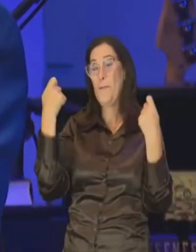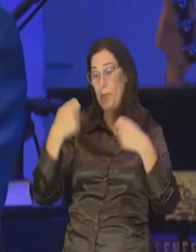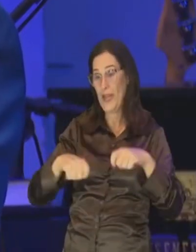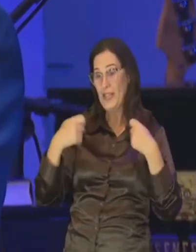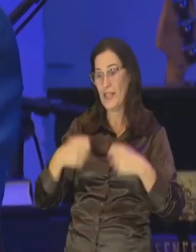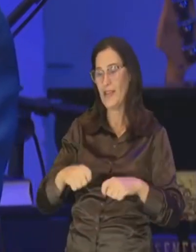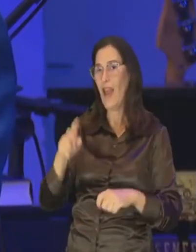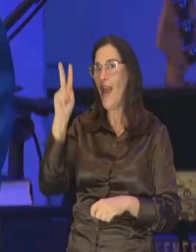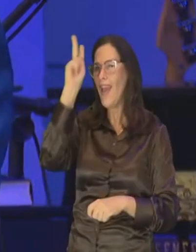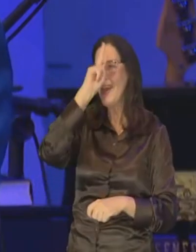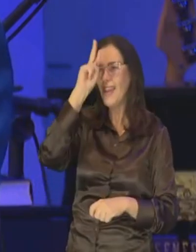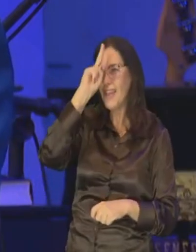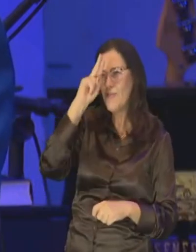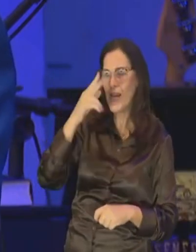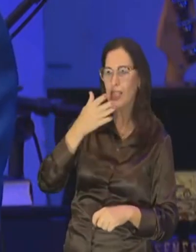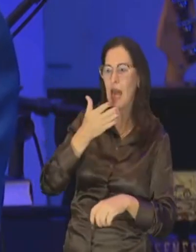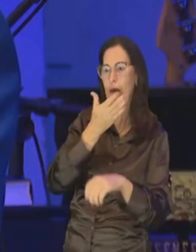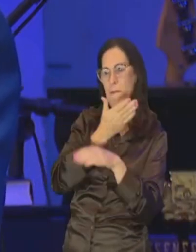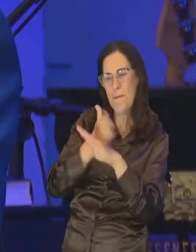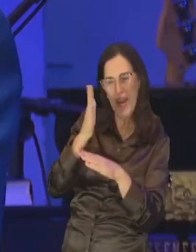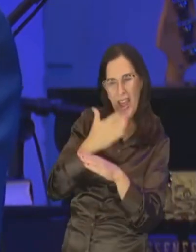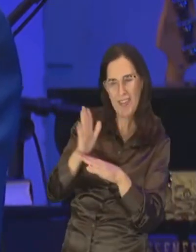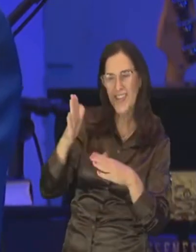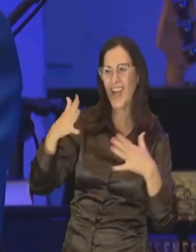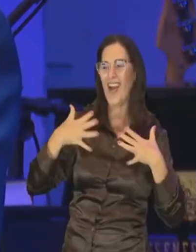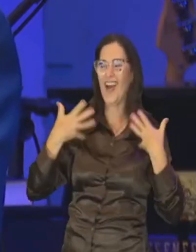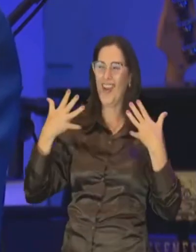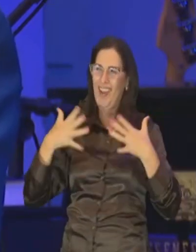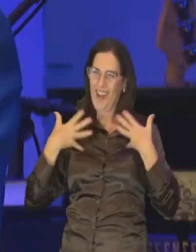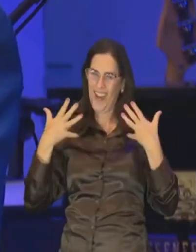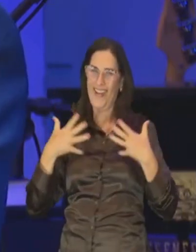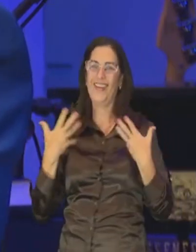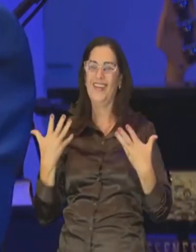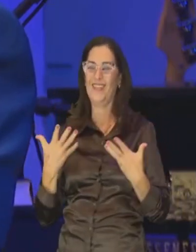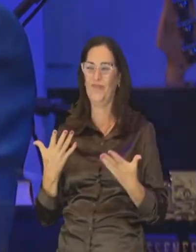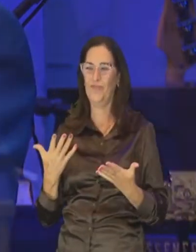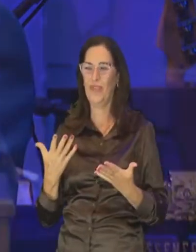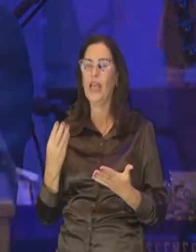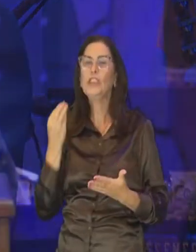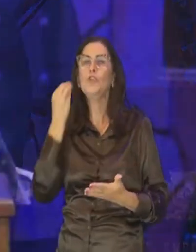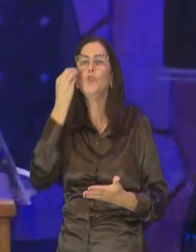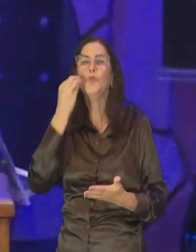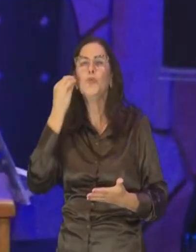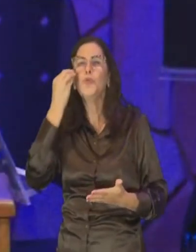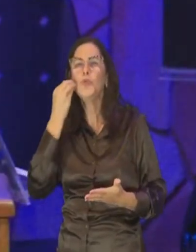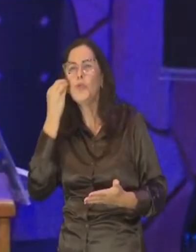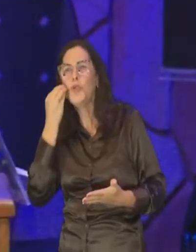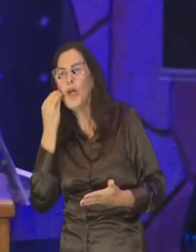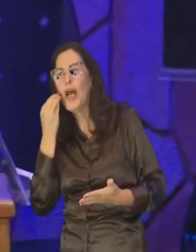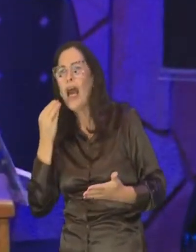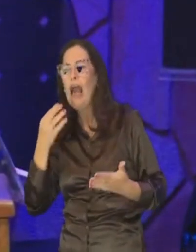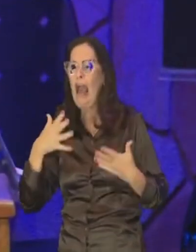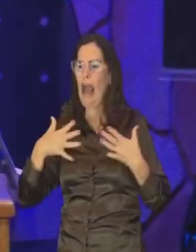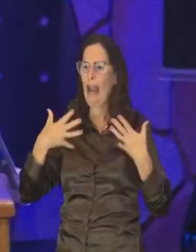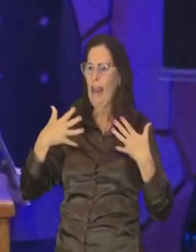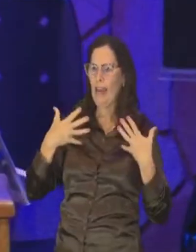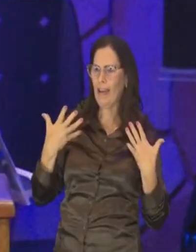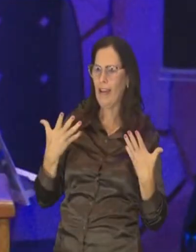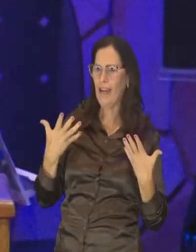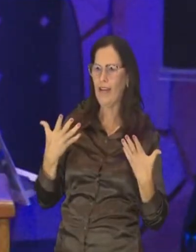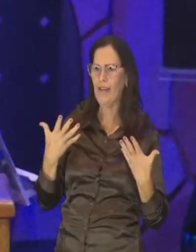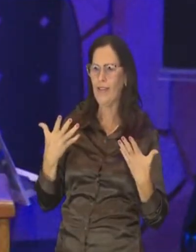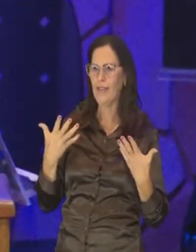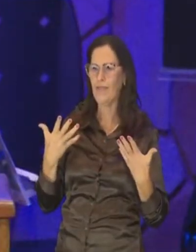Precisamos lembrar de praticar essa alegria, de experimentar e colocar ela em um